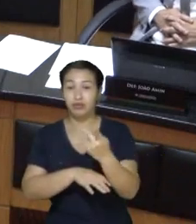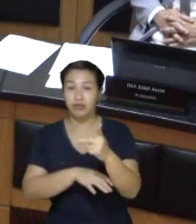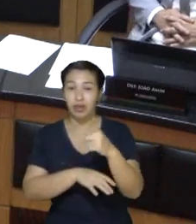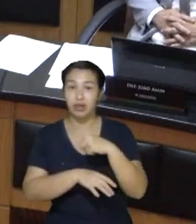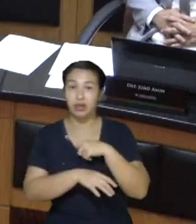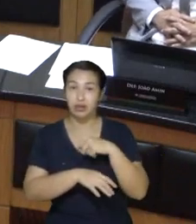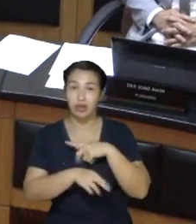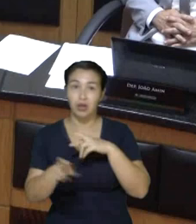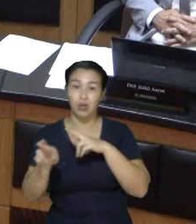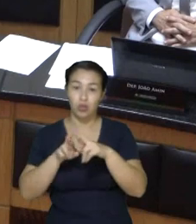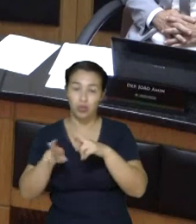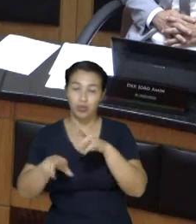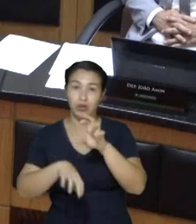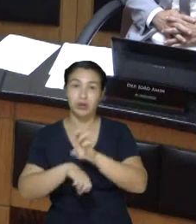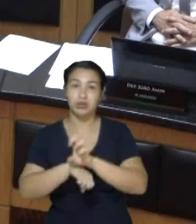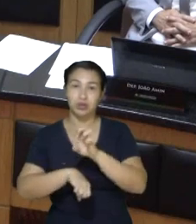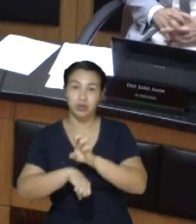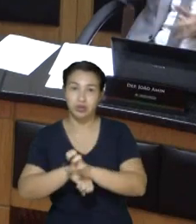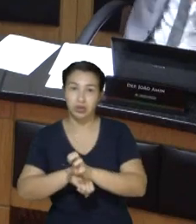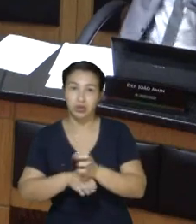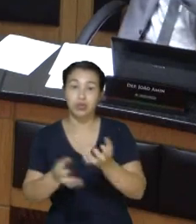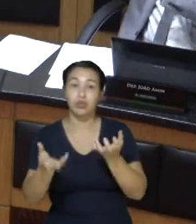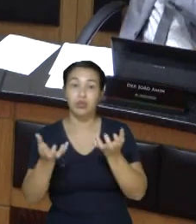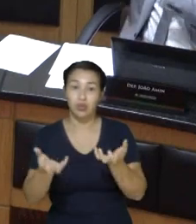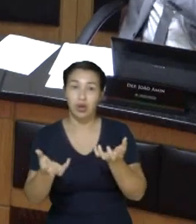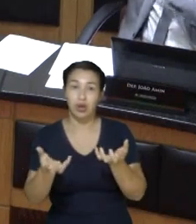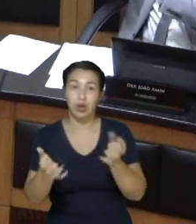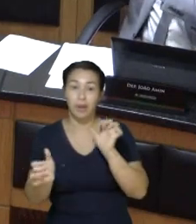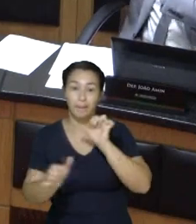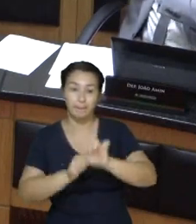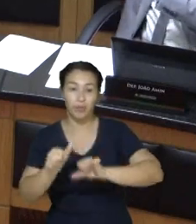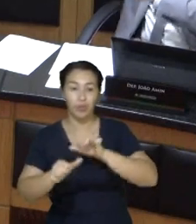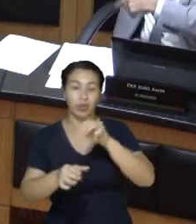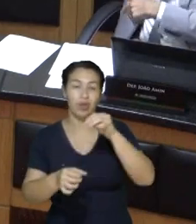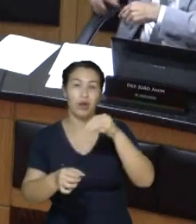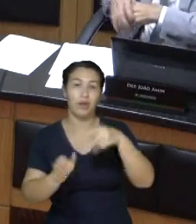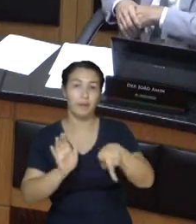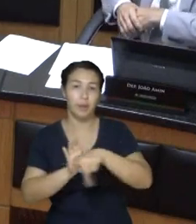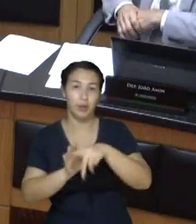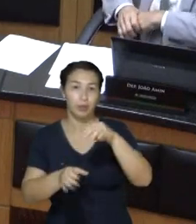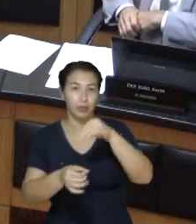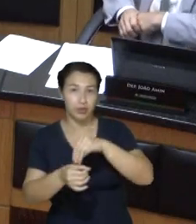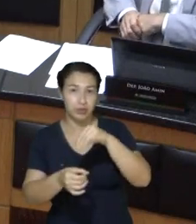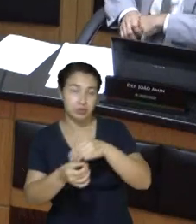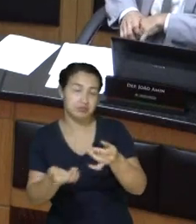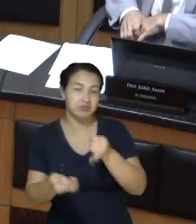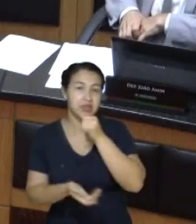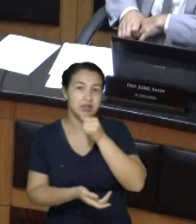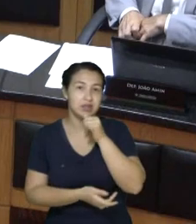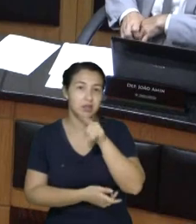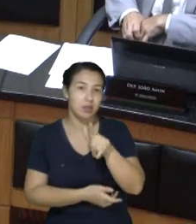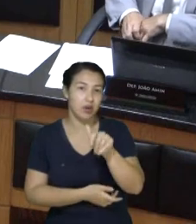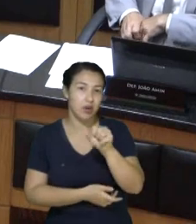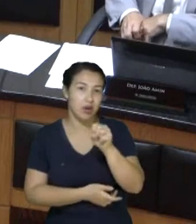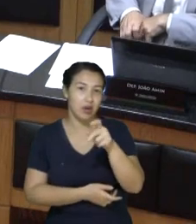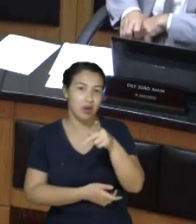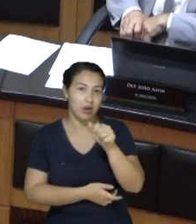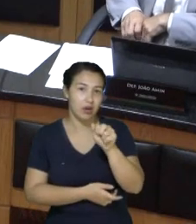de rodovias estaduais que desejam ser municipalizadas. Por exemplo, Gaspar, nós